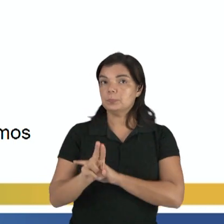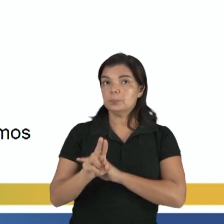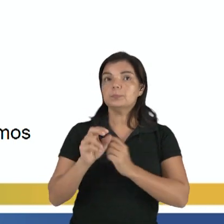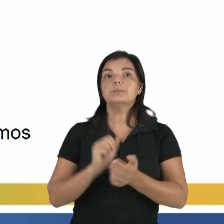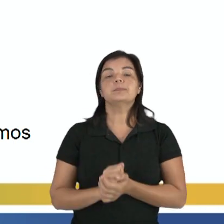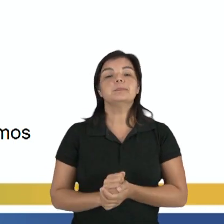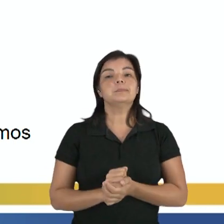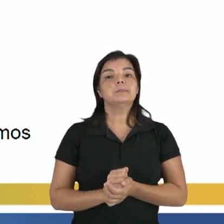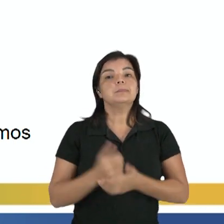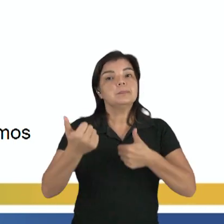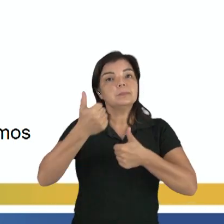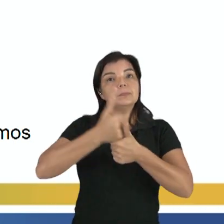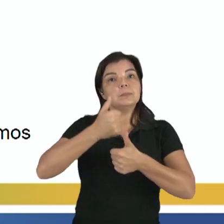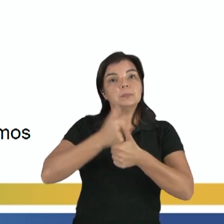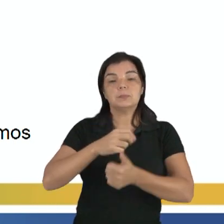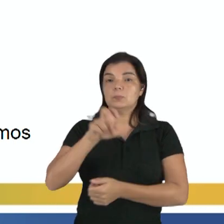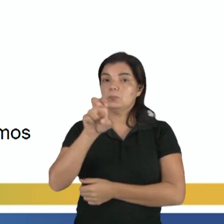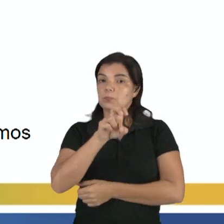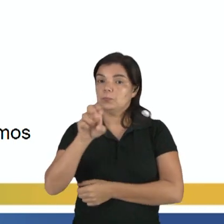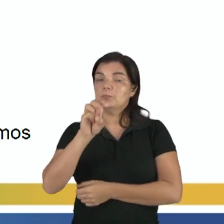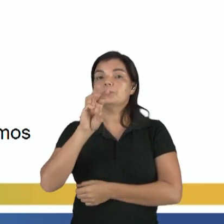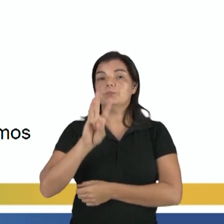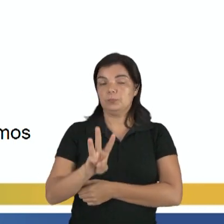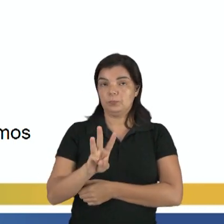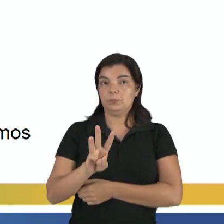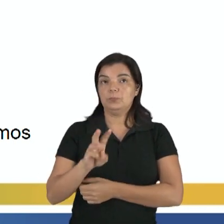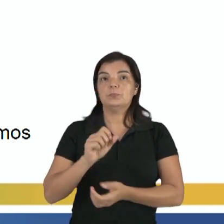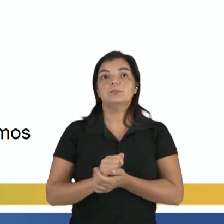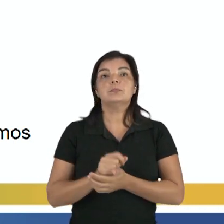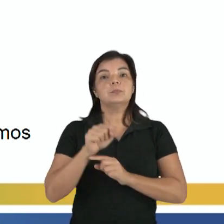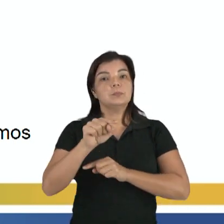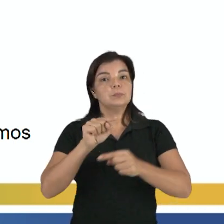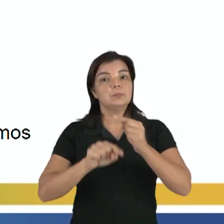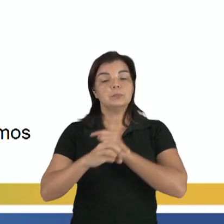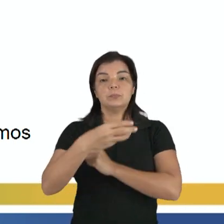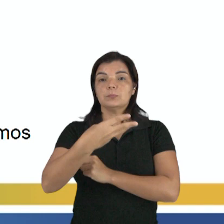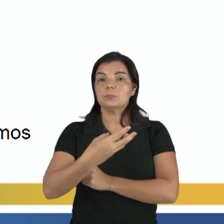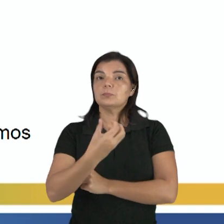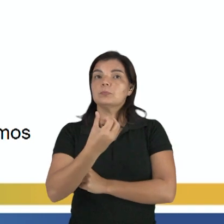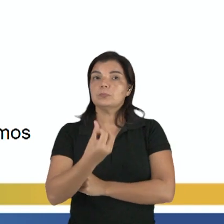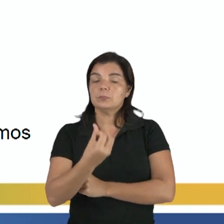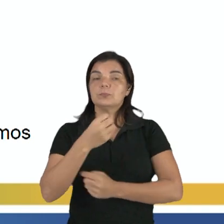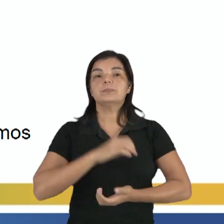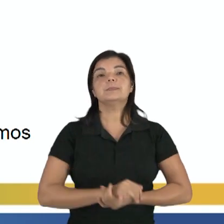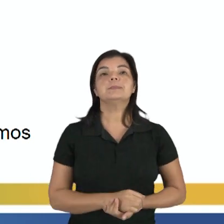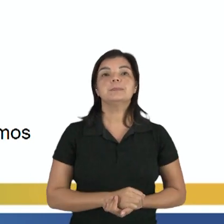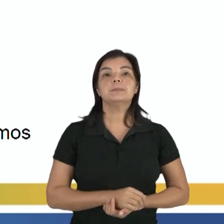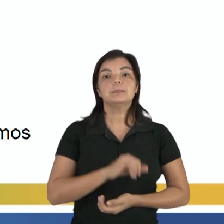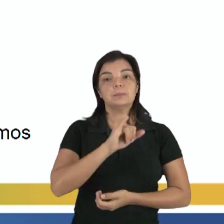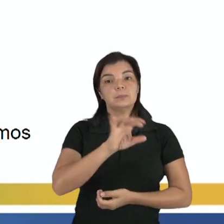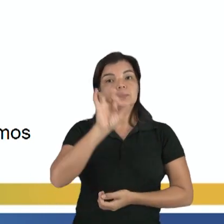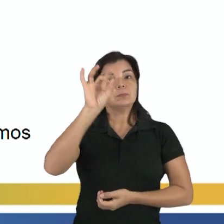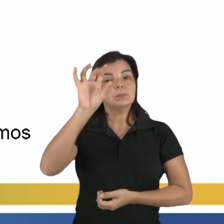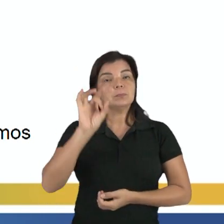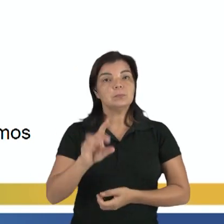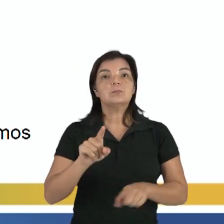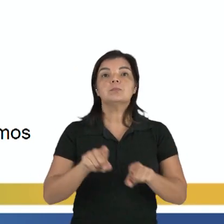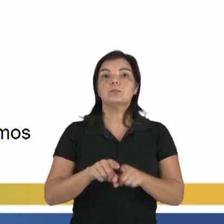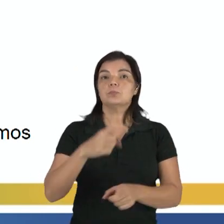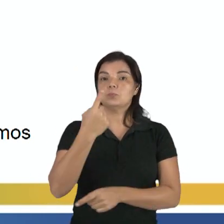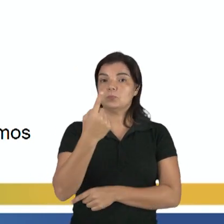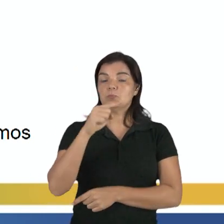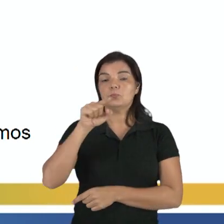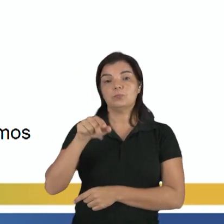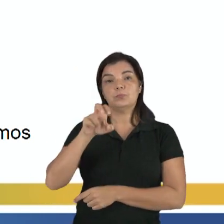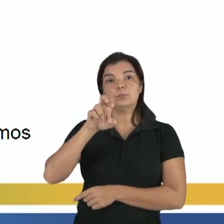pela atenção a potência da da no problema né 55 watts até há 36 watts então cada farol e a